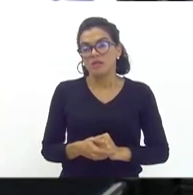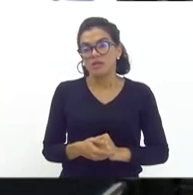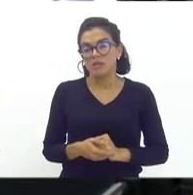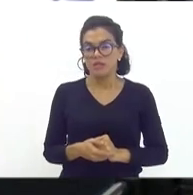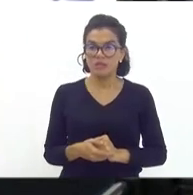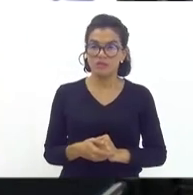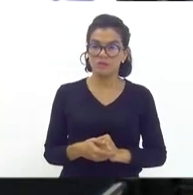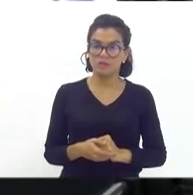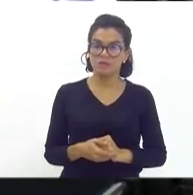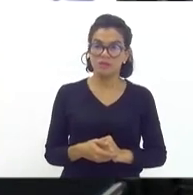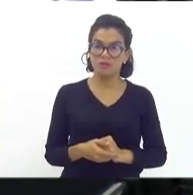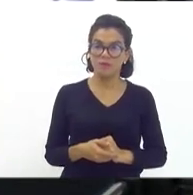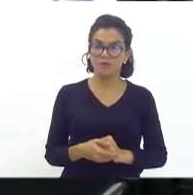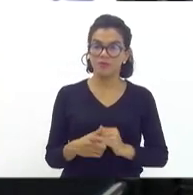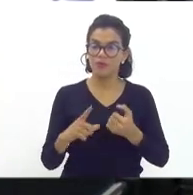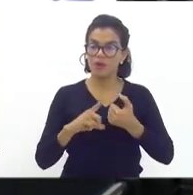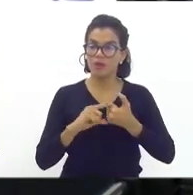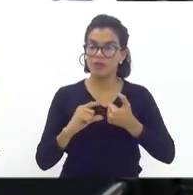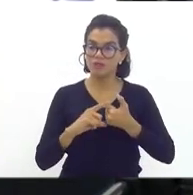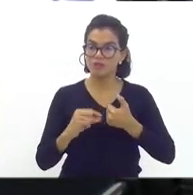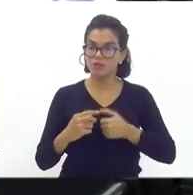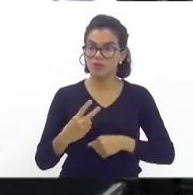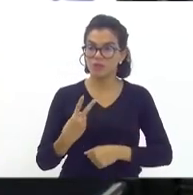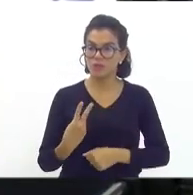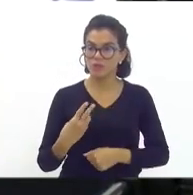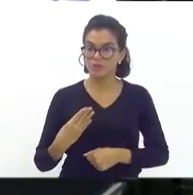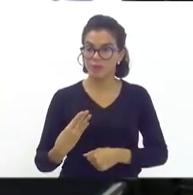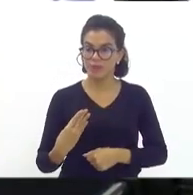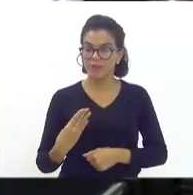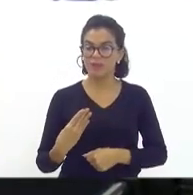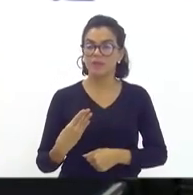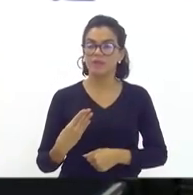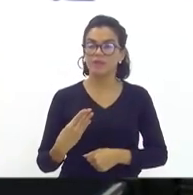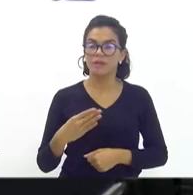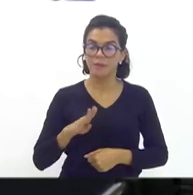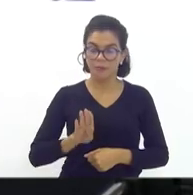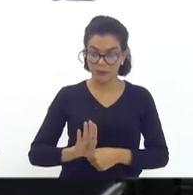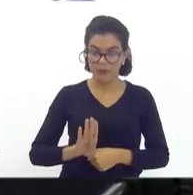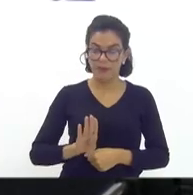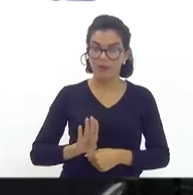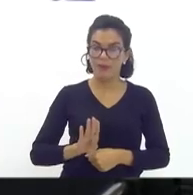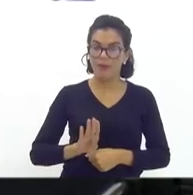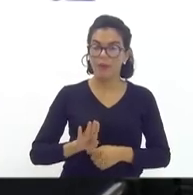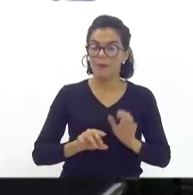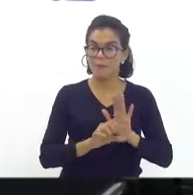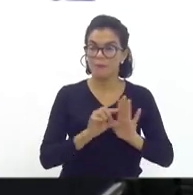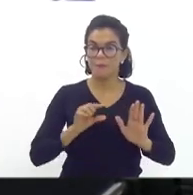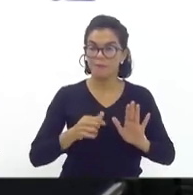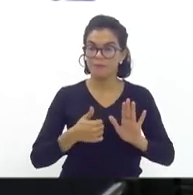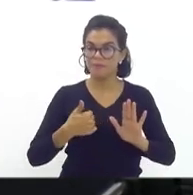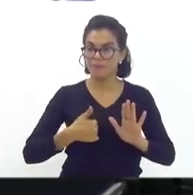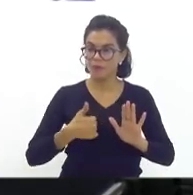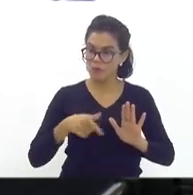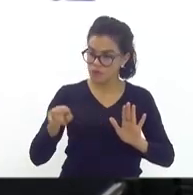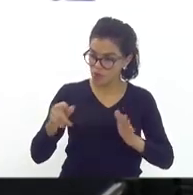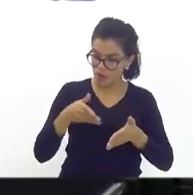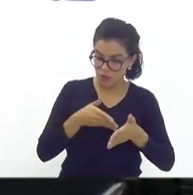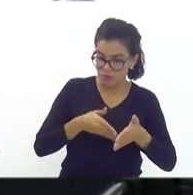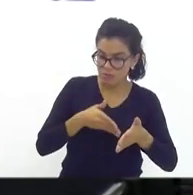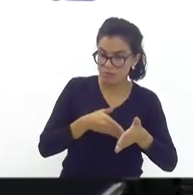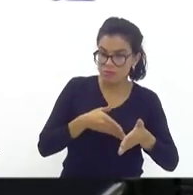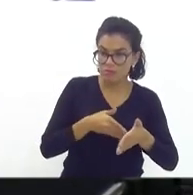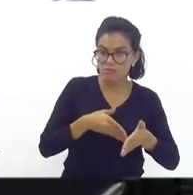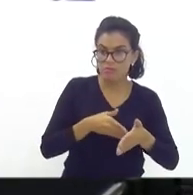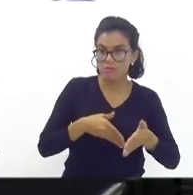no artigo 2B parágrafo primeiro sou limita que